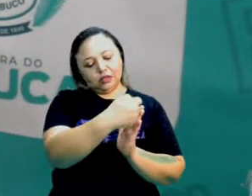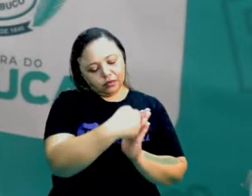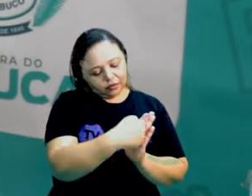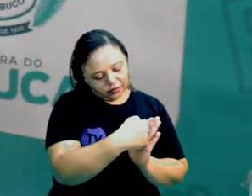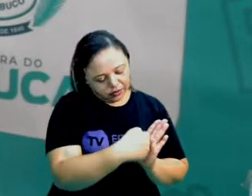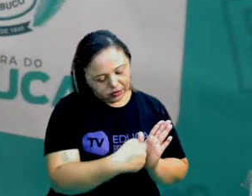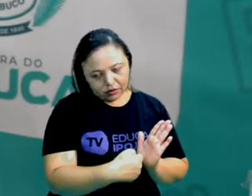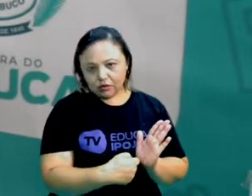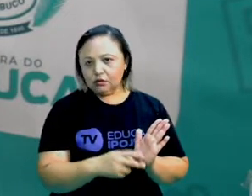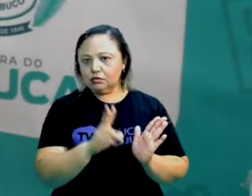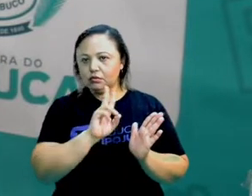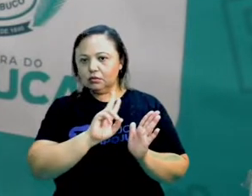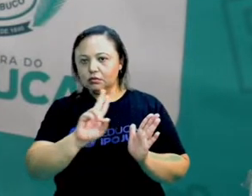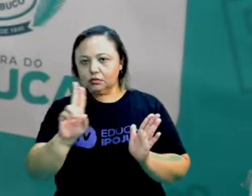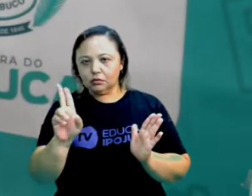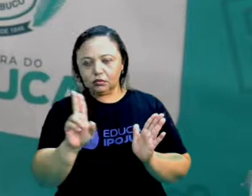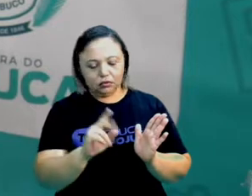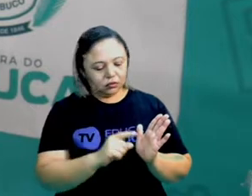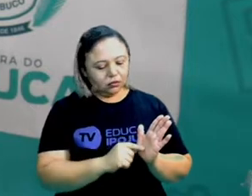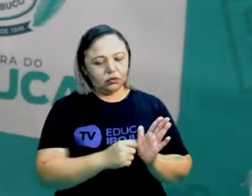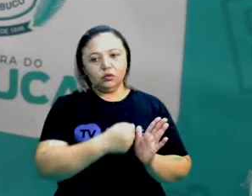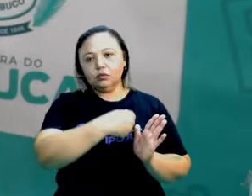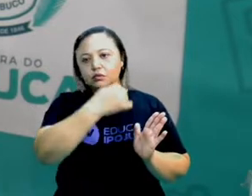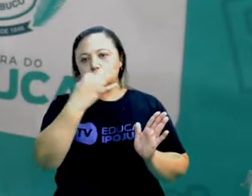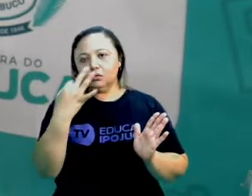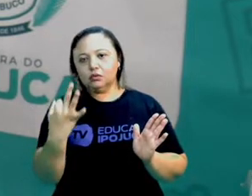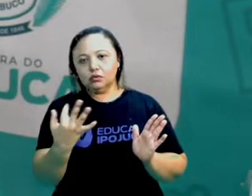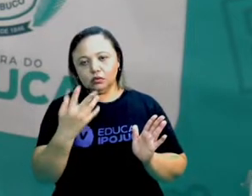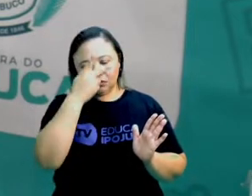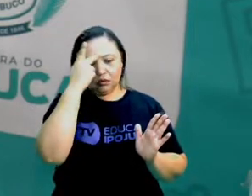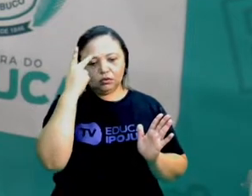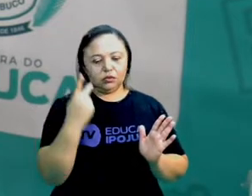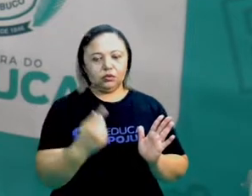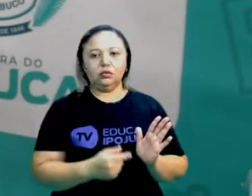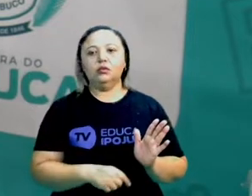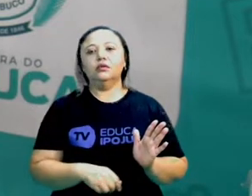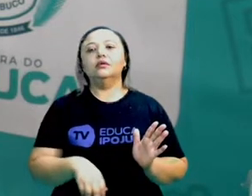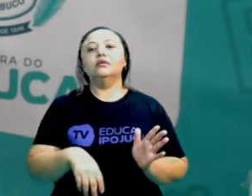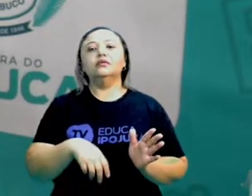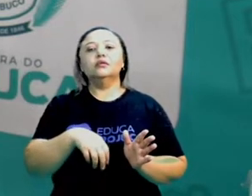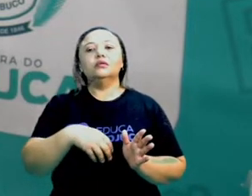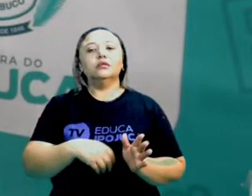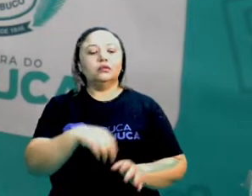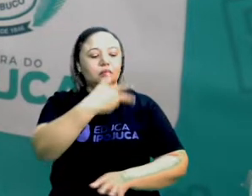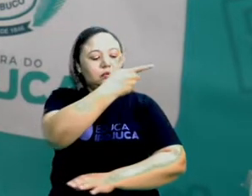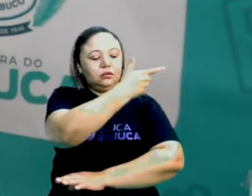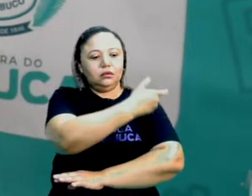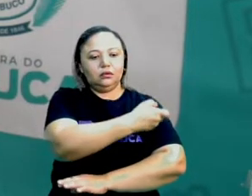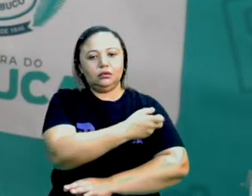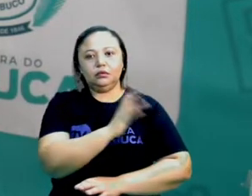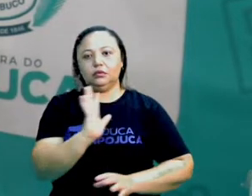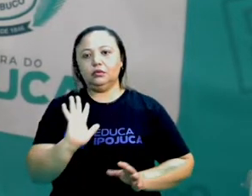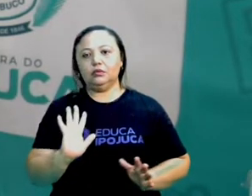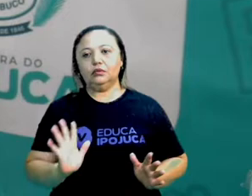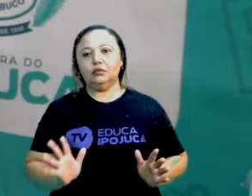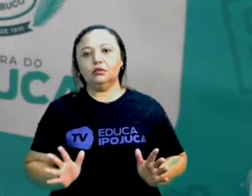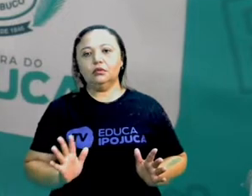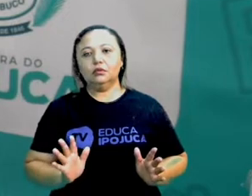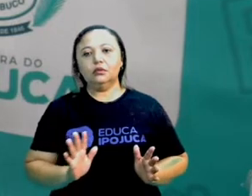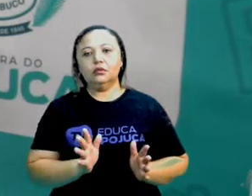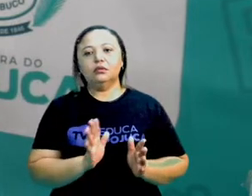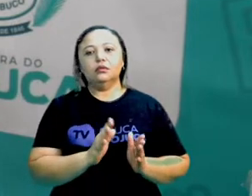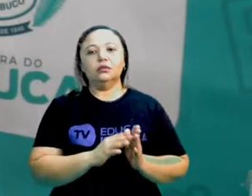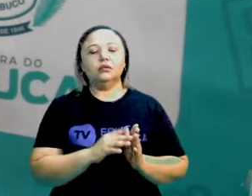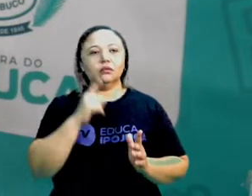marcando, colocando seu nome lá, vendo quantas pessoas tomaram aquela vacina. Quando